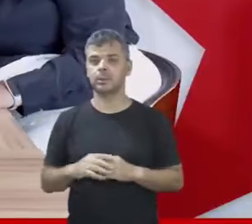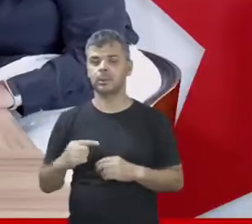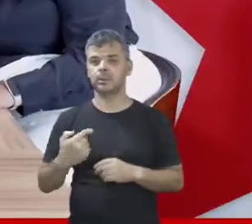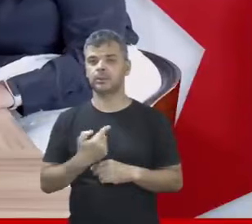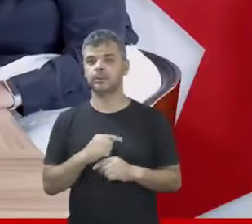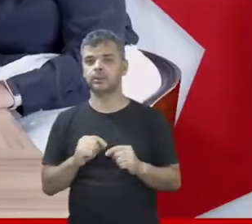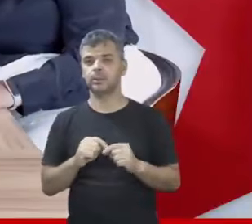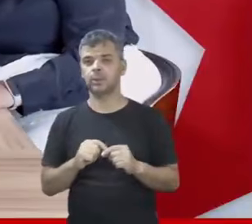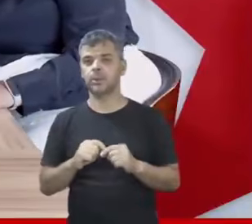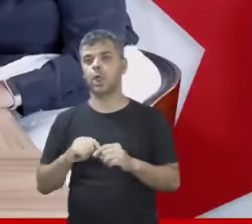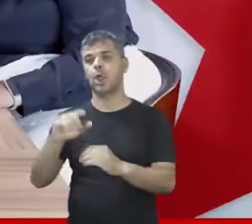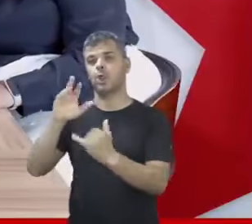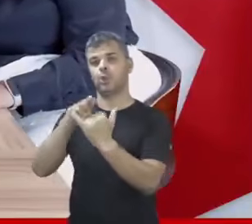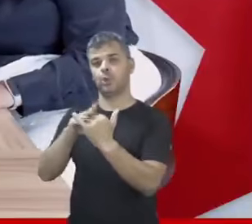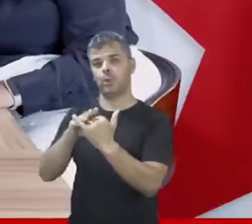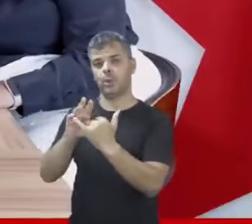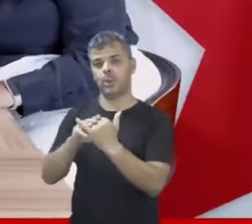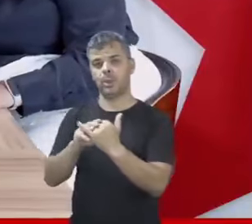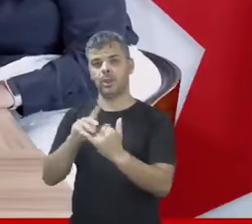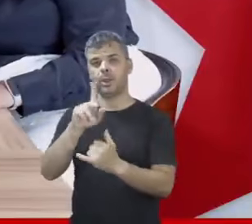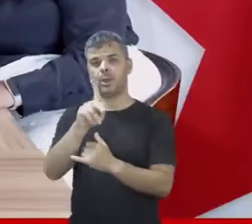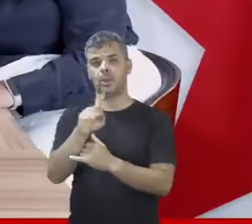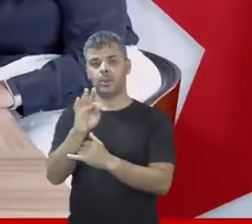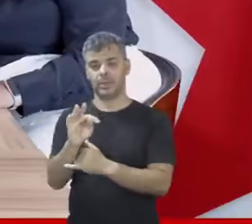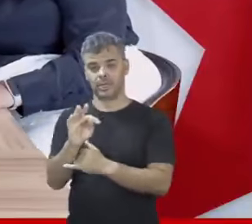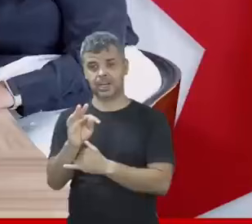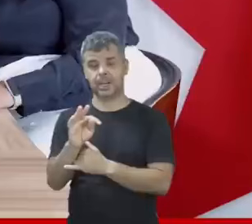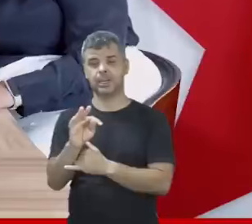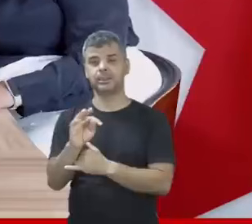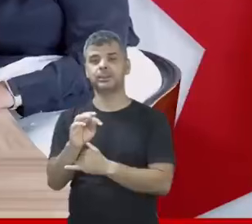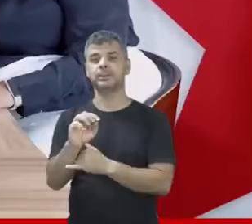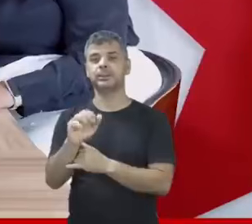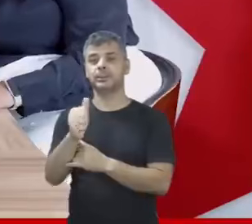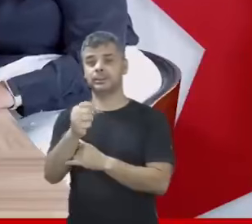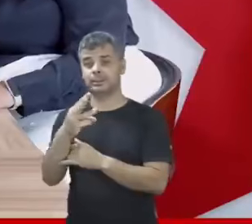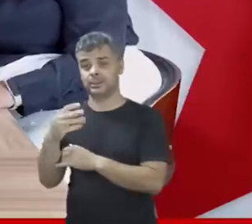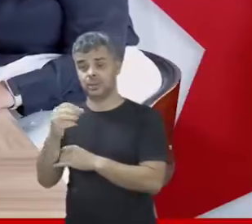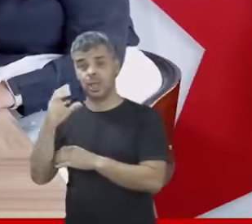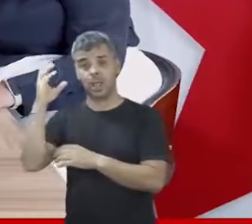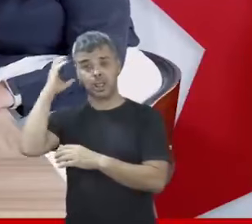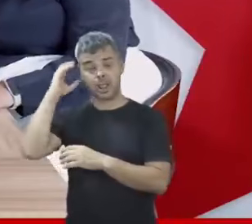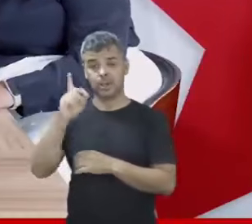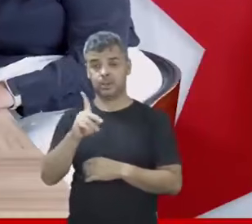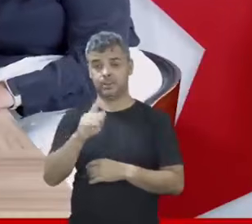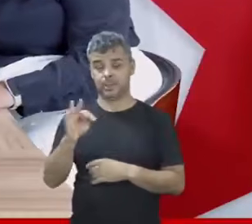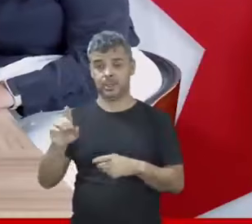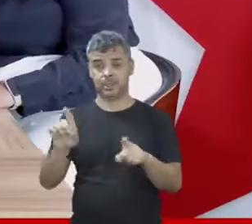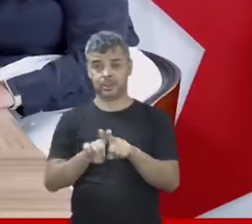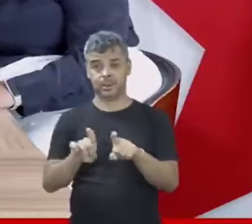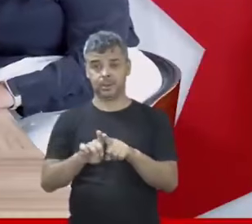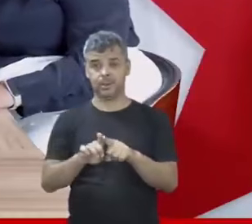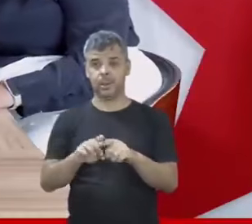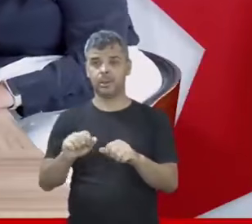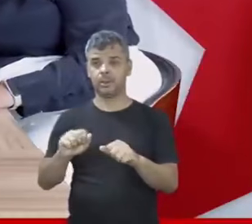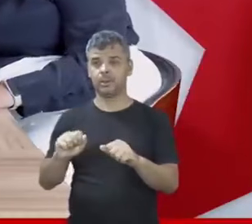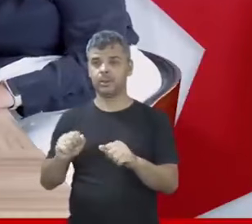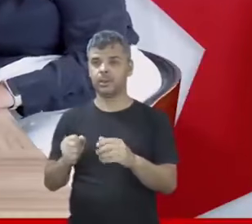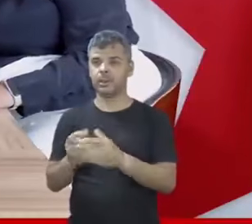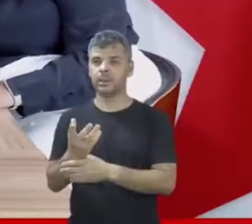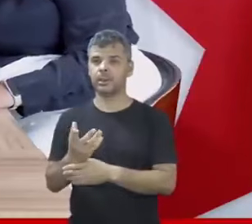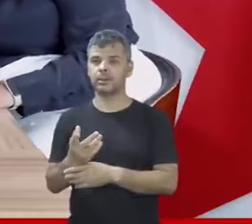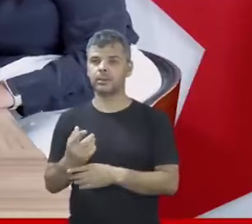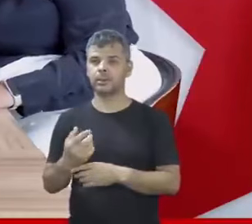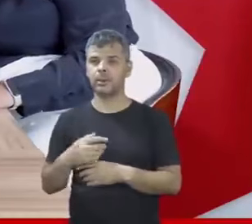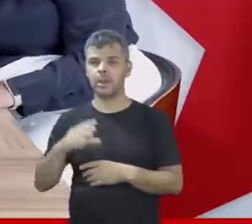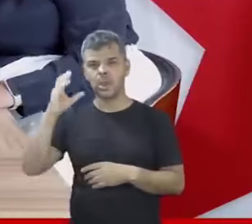gente tá no YouTube, no PT Sat, canal 1313, na Rádio PT também e nas plataformas de streaming ali